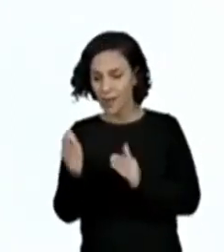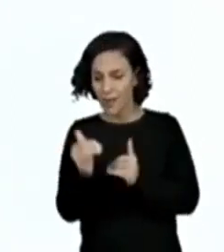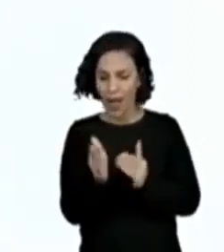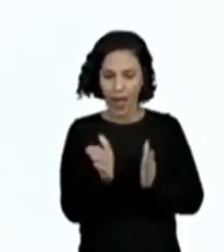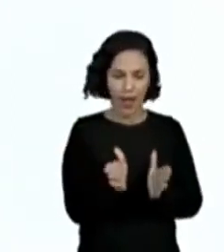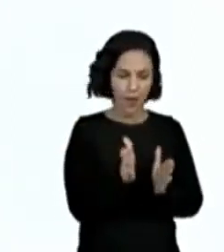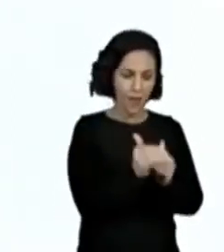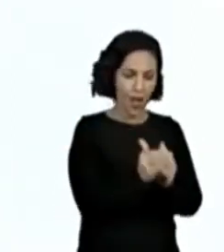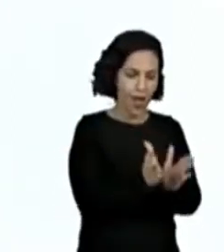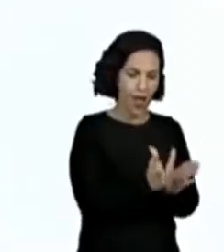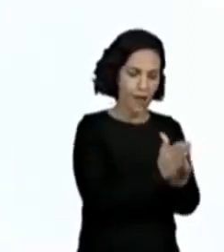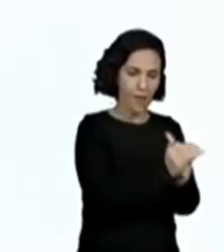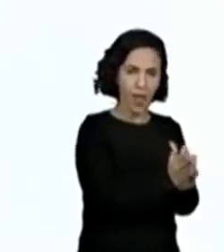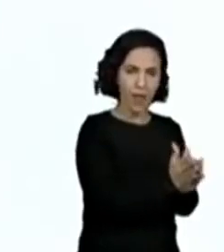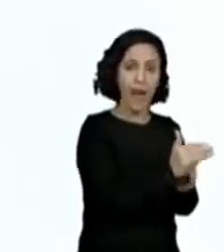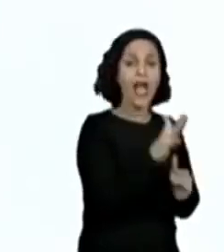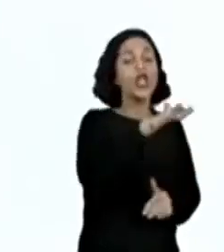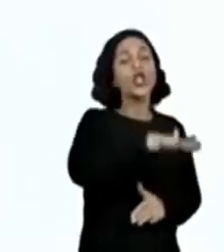vocês.